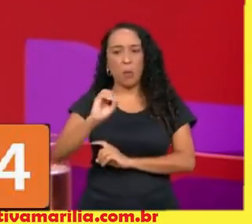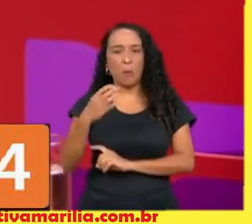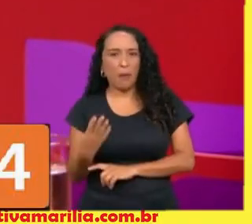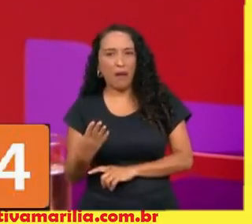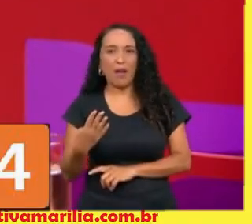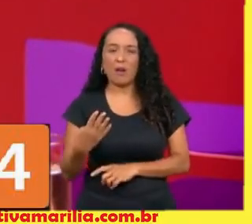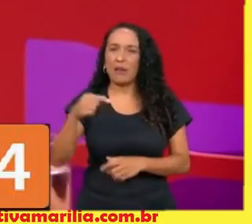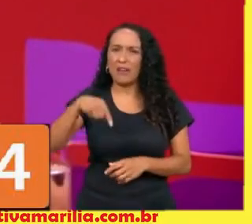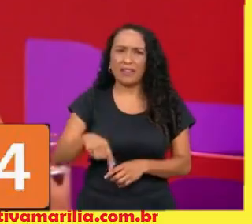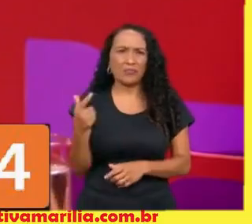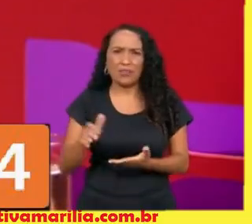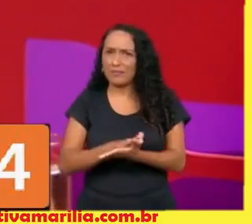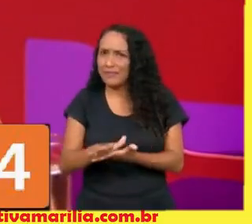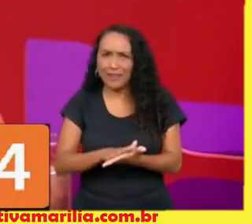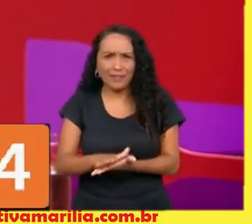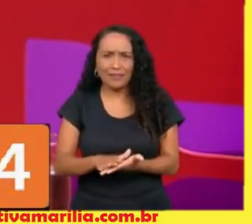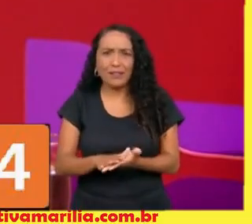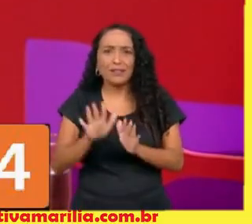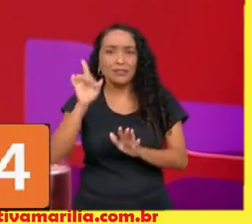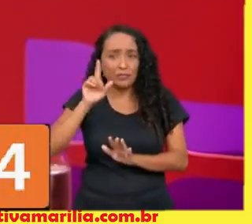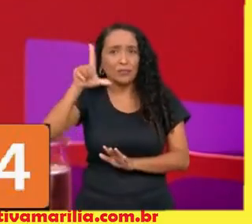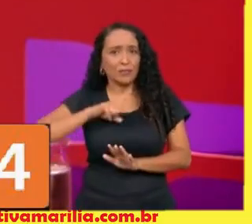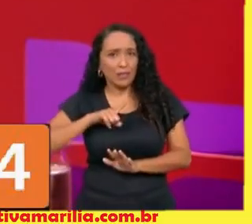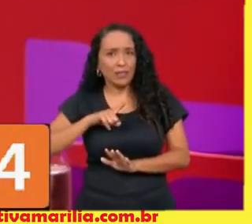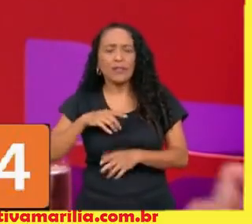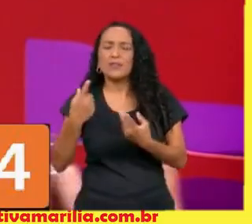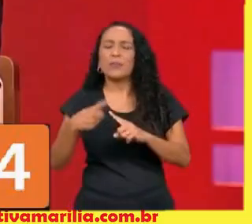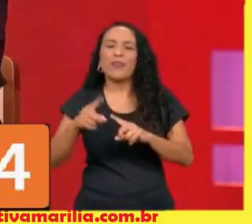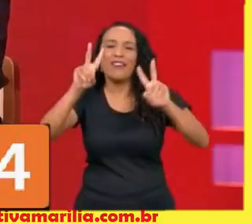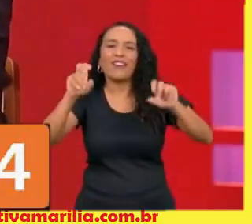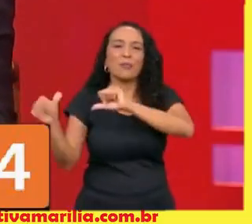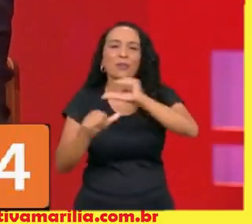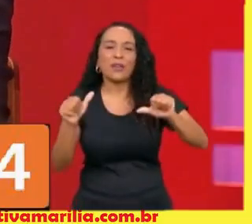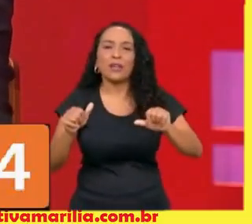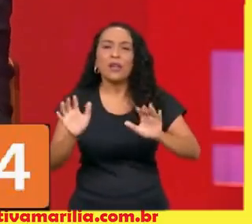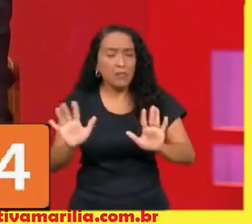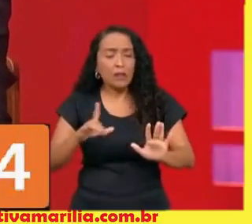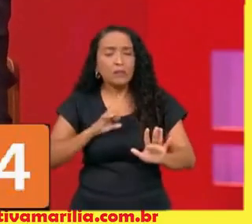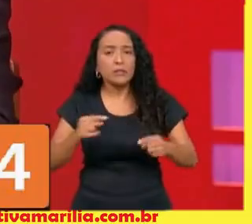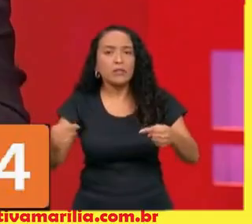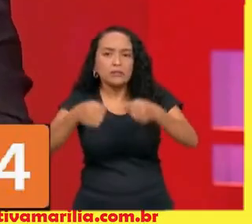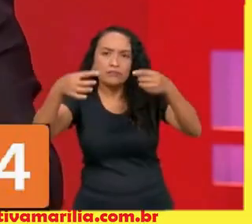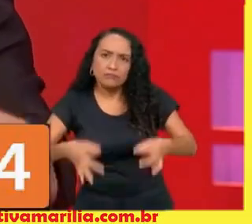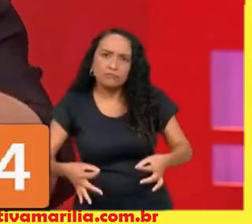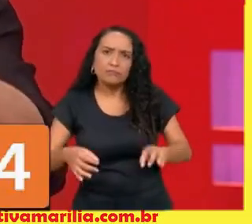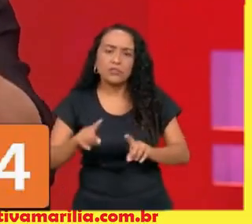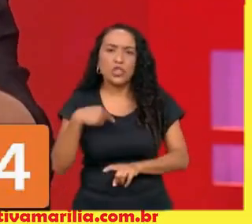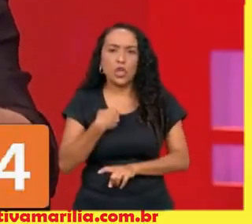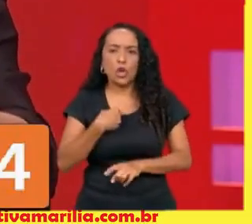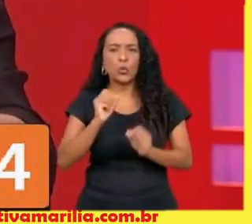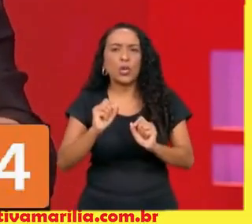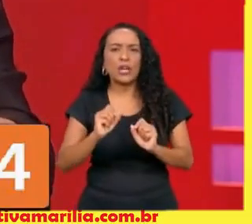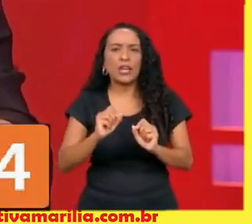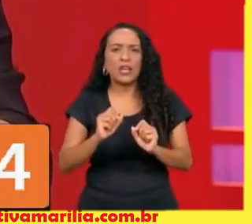pensar. Enfim, mas por que eu fui para esse tema? Agora eu não lembro mais. Não, porque justamente tem essa questão de a gente apagar um